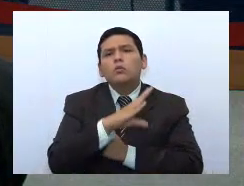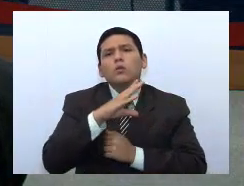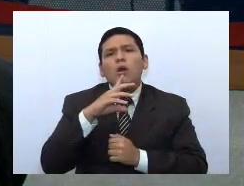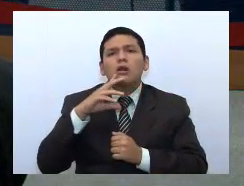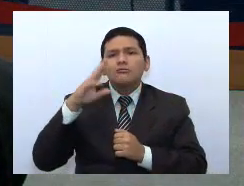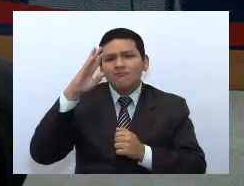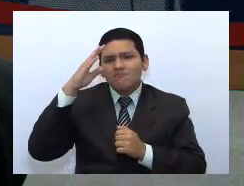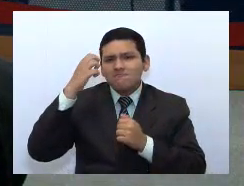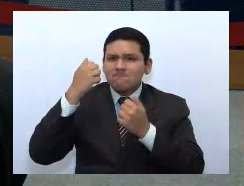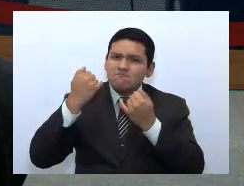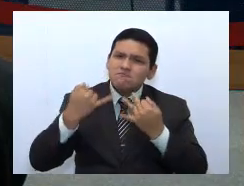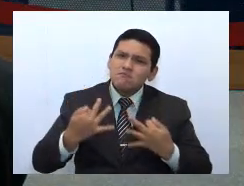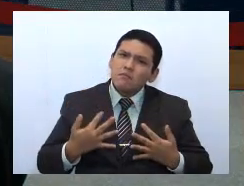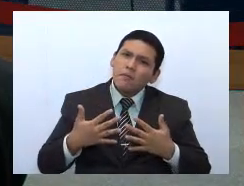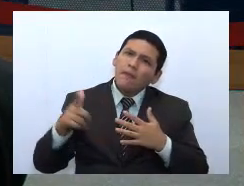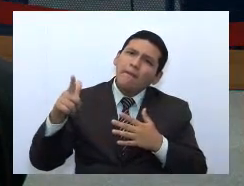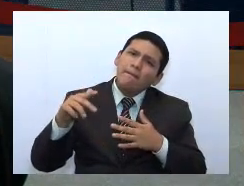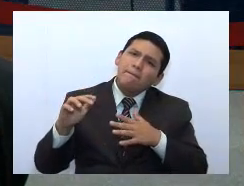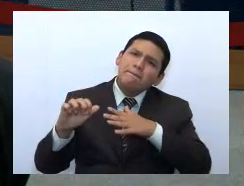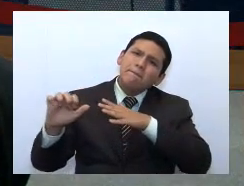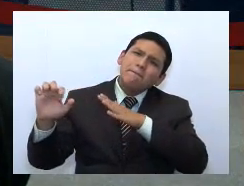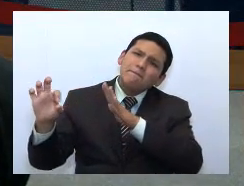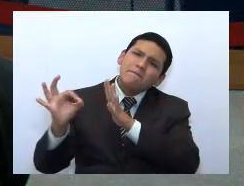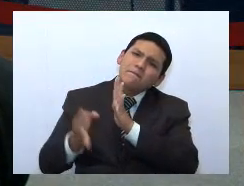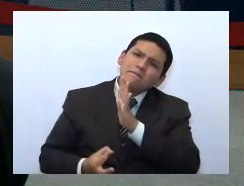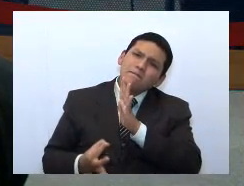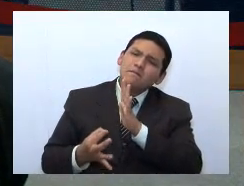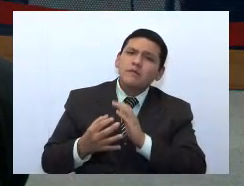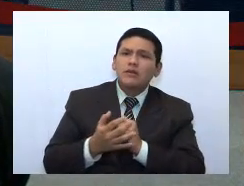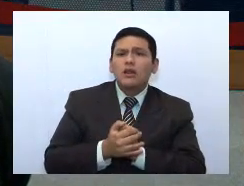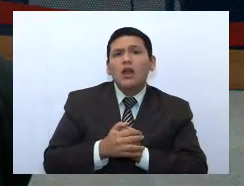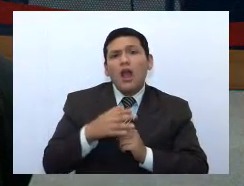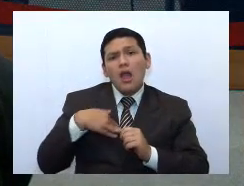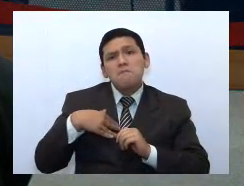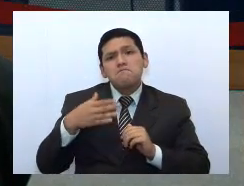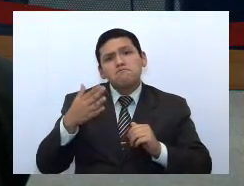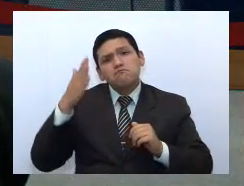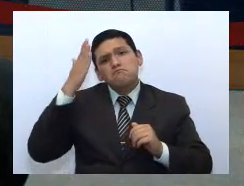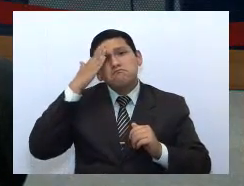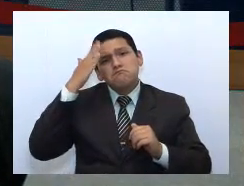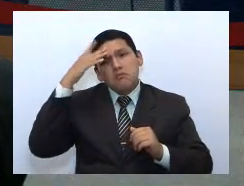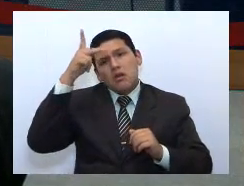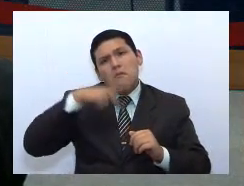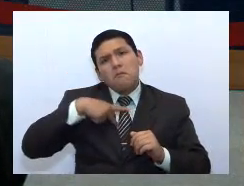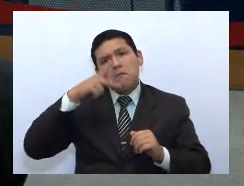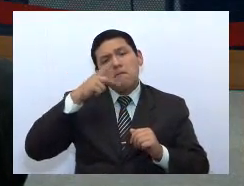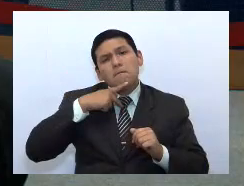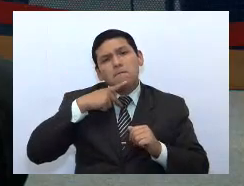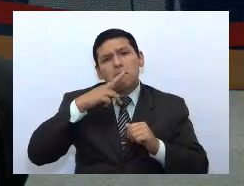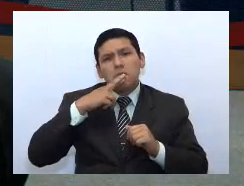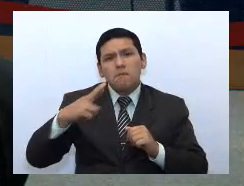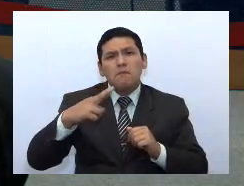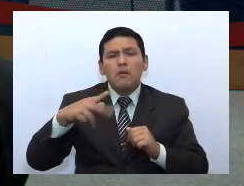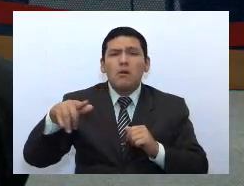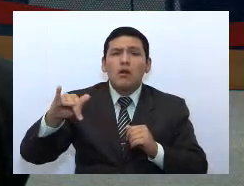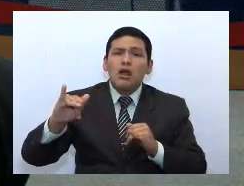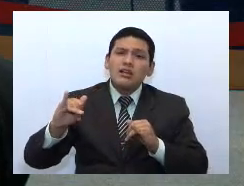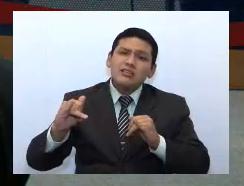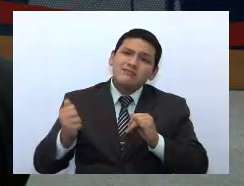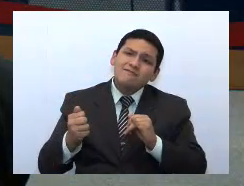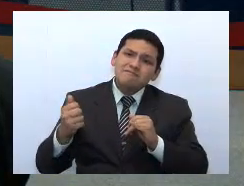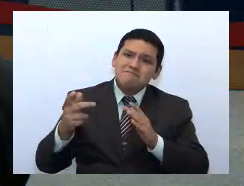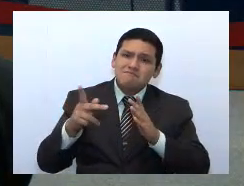seria a direção efetiva da Casa. Então, a minha opinião, como os demais colegas, seria pelo prejuízo